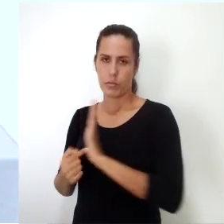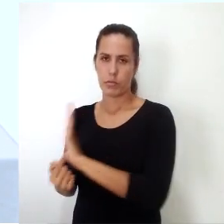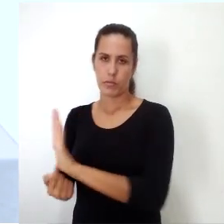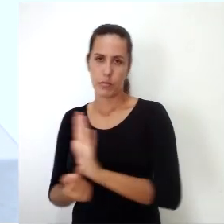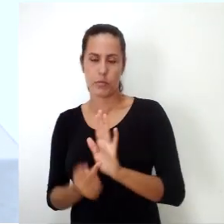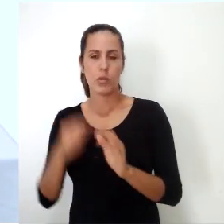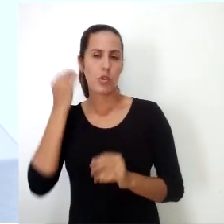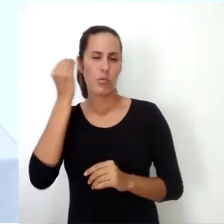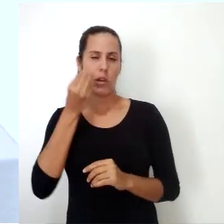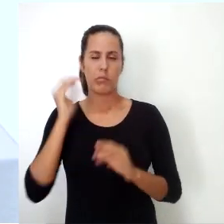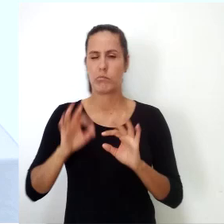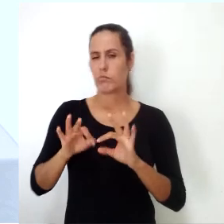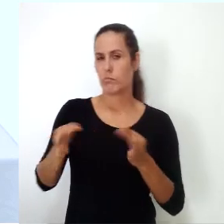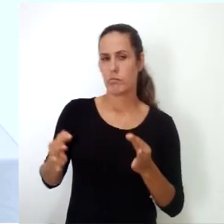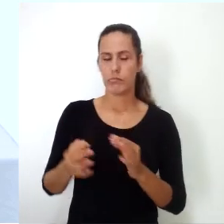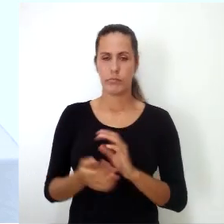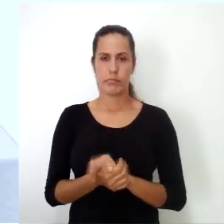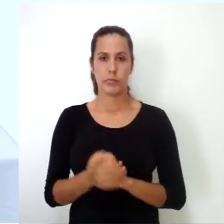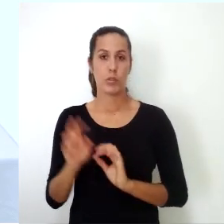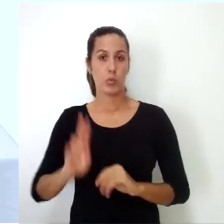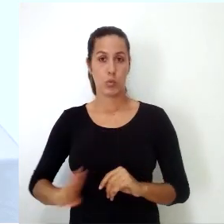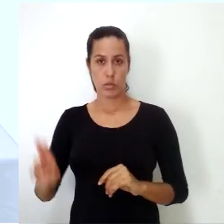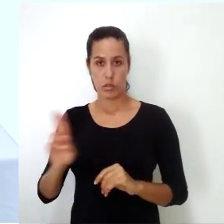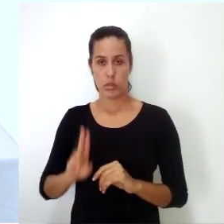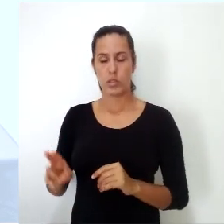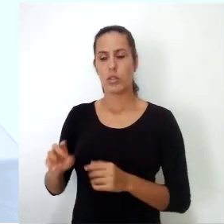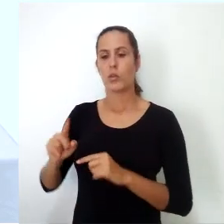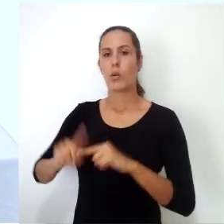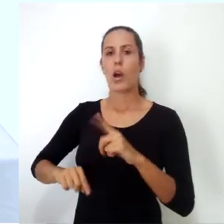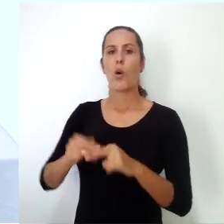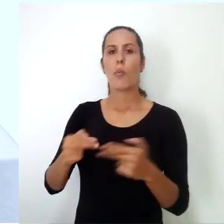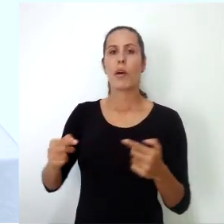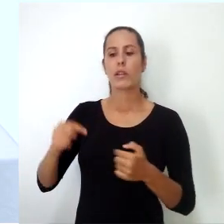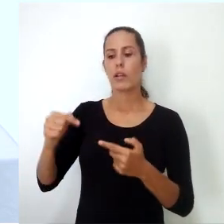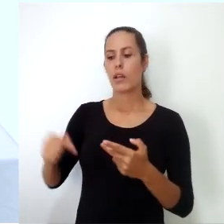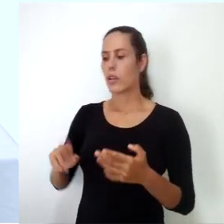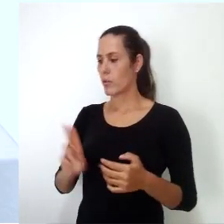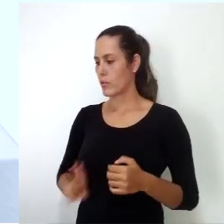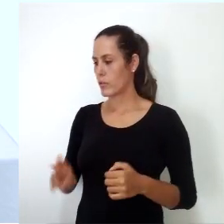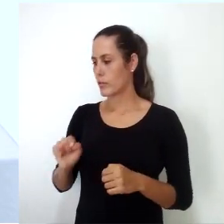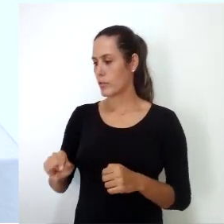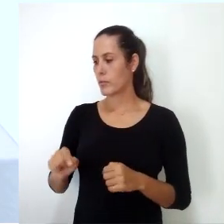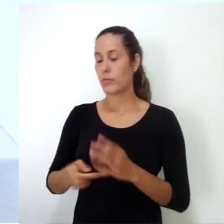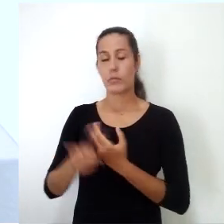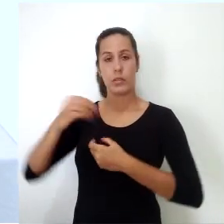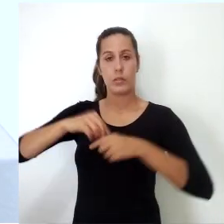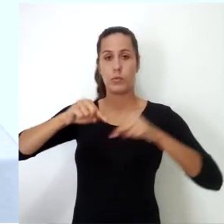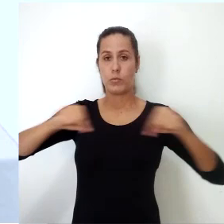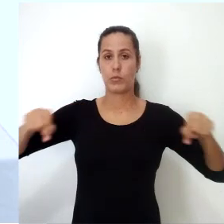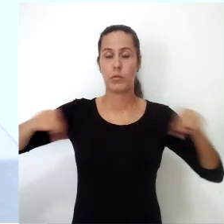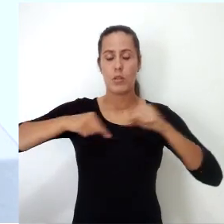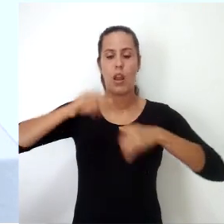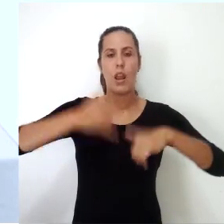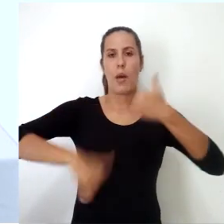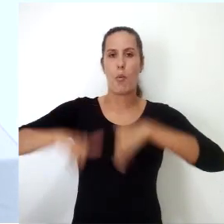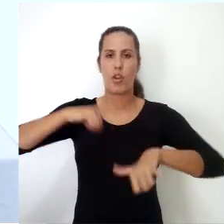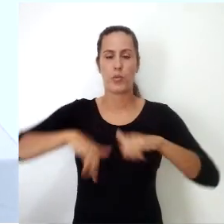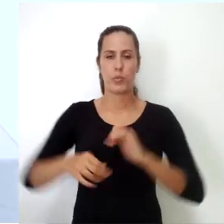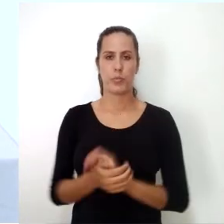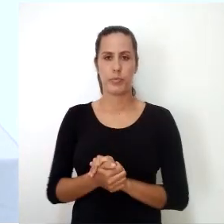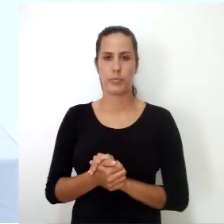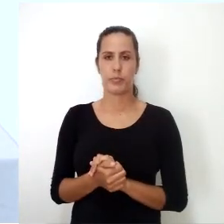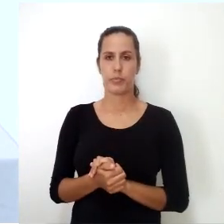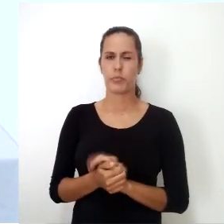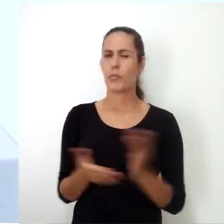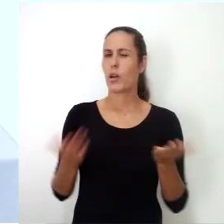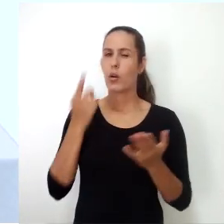aí alguns processos, que eu vou fazer daqui a pouco para vocês, esse pequeno experimento, utilizando uns materiais de